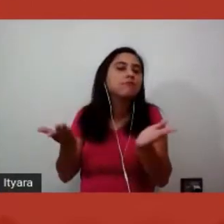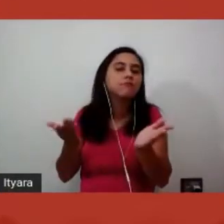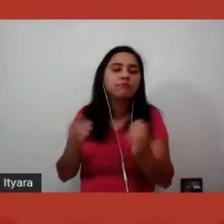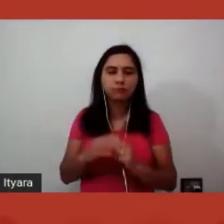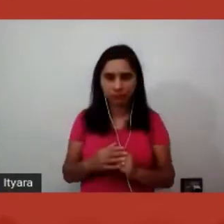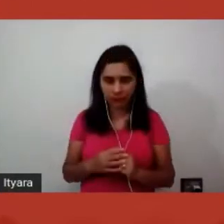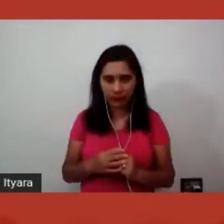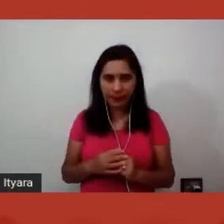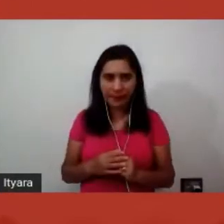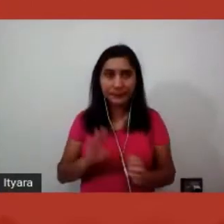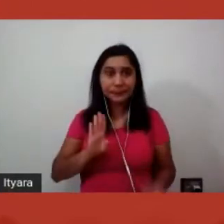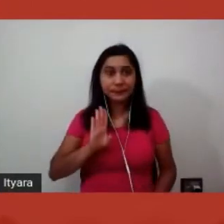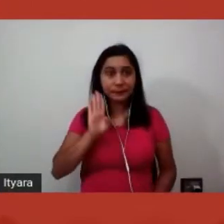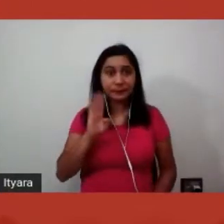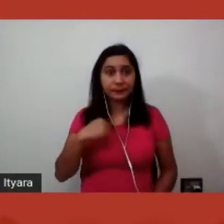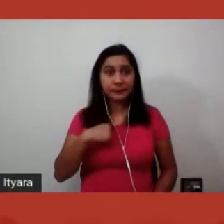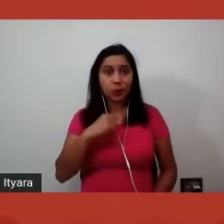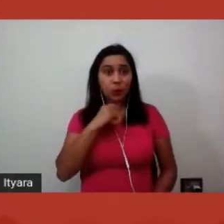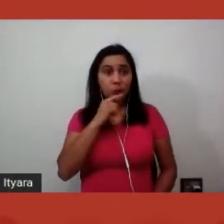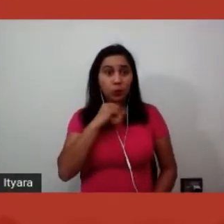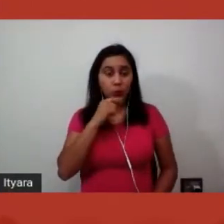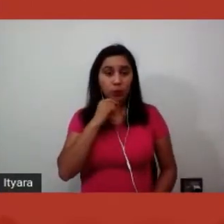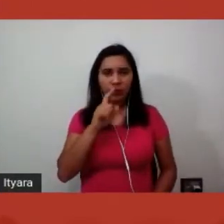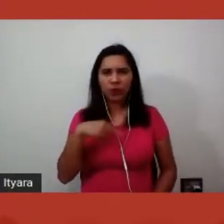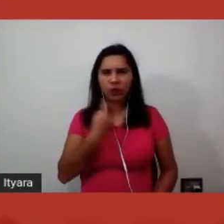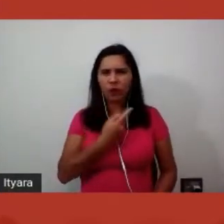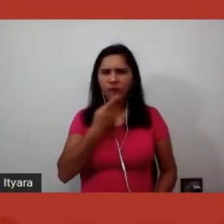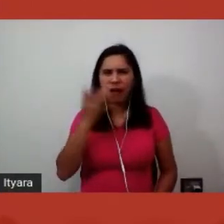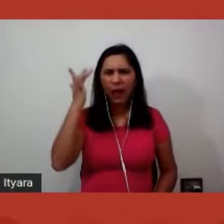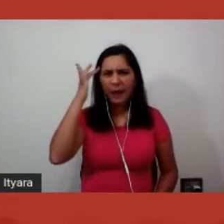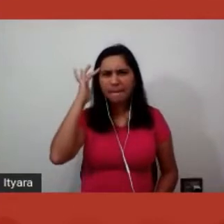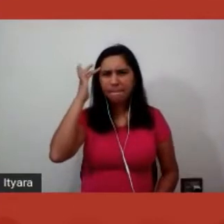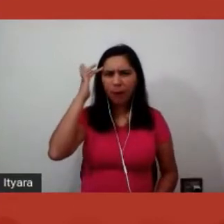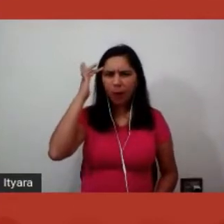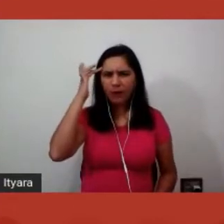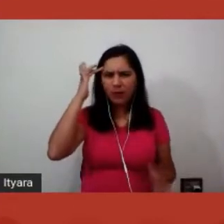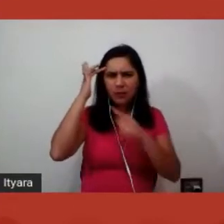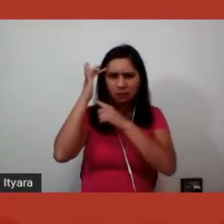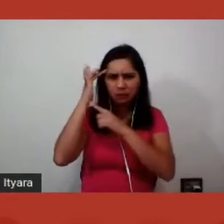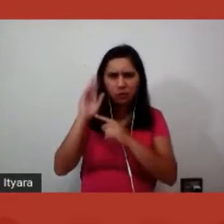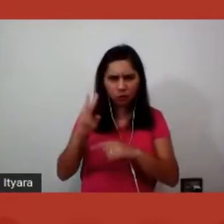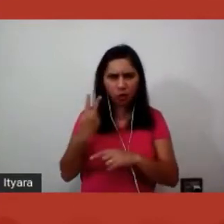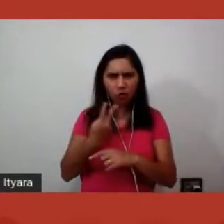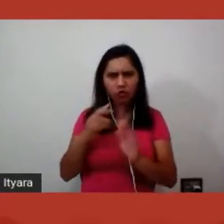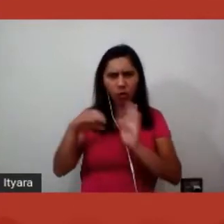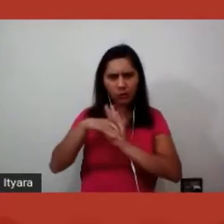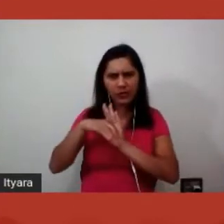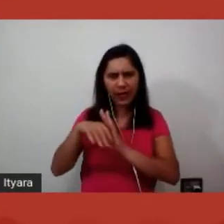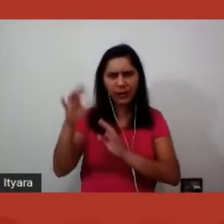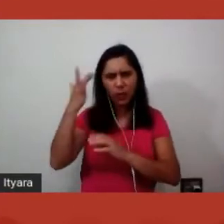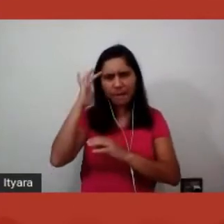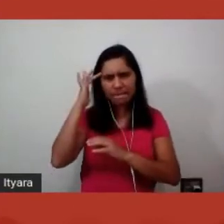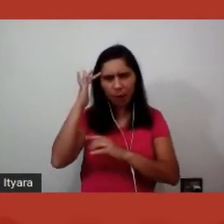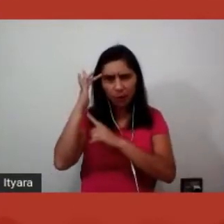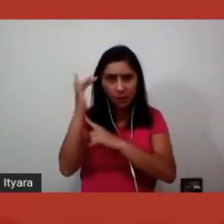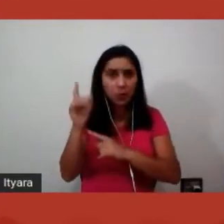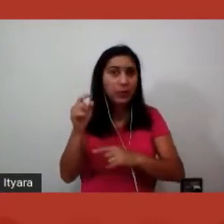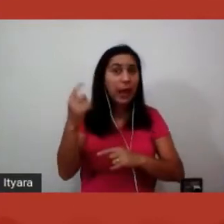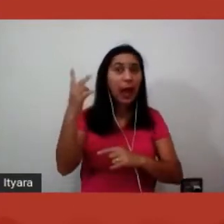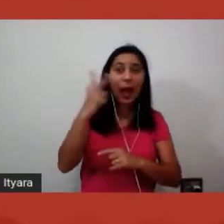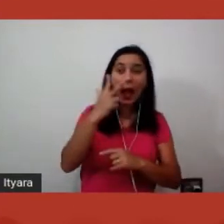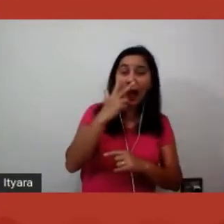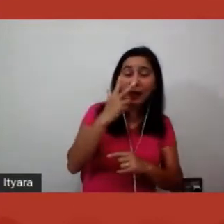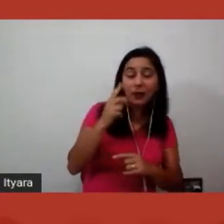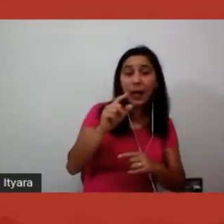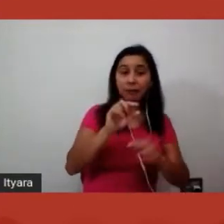Eu tenho uma dúvida aqui. Quando a gente fala em hipótese, é nosso conceito de hipótese mesmo. Tipo assim, é uma afirmativa que a gente